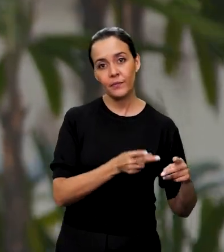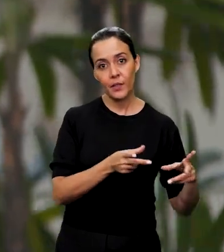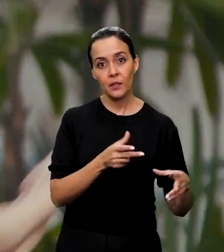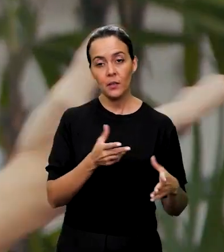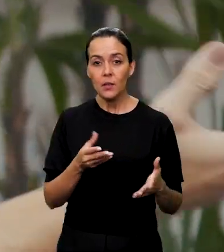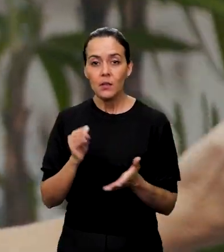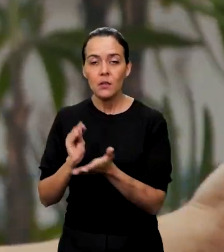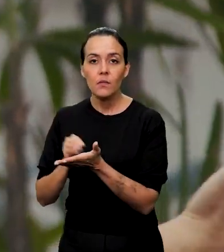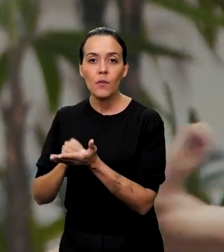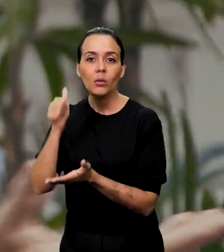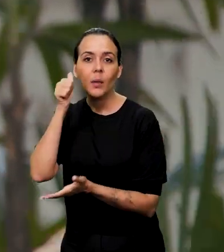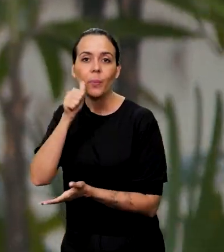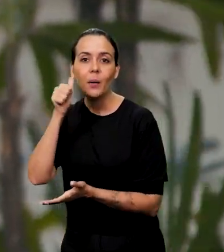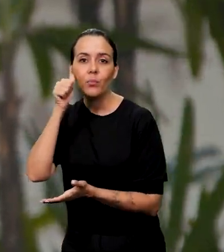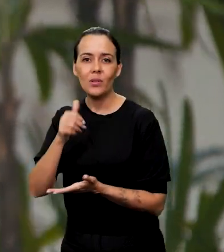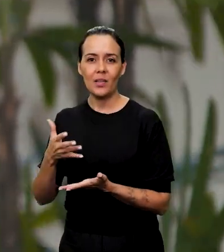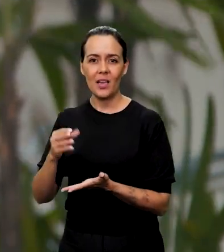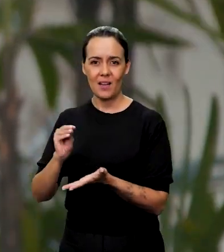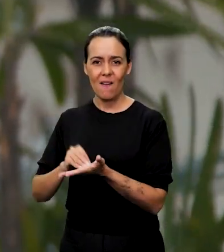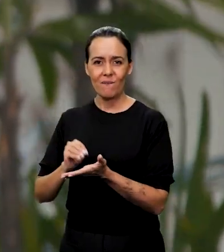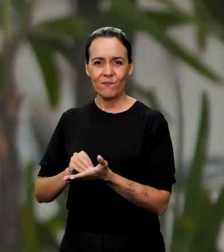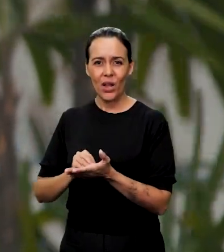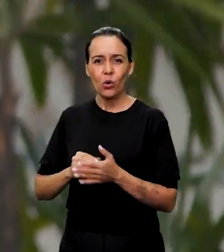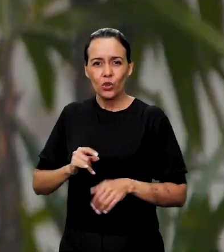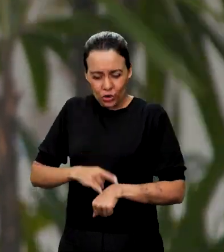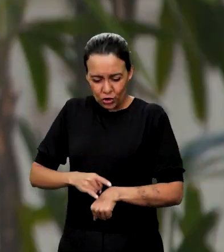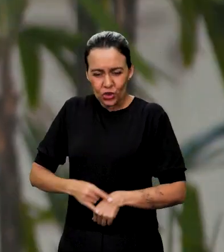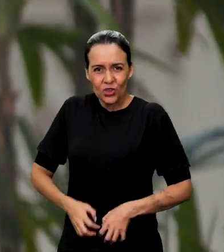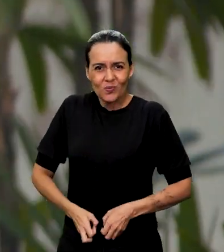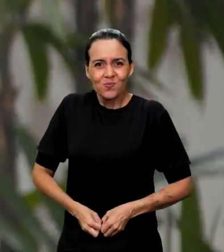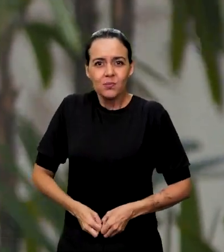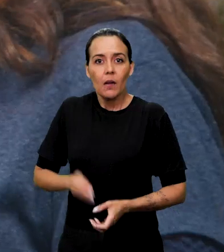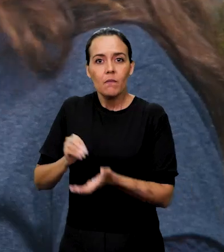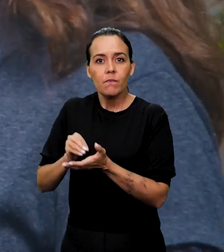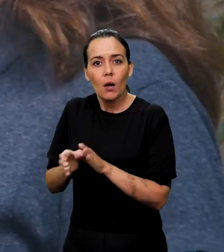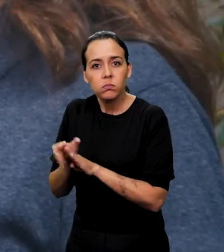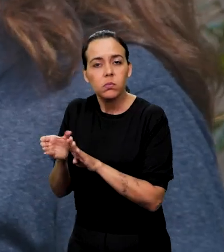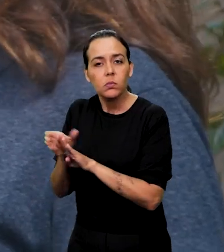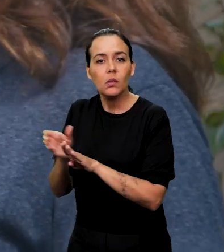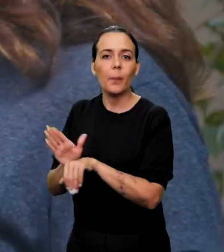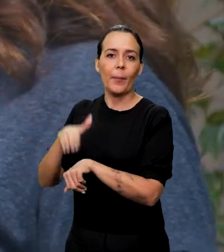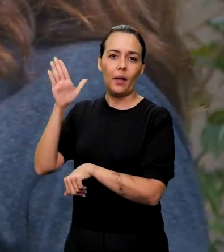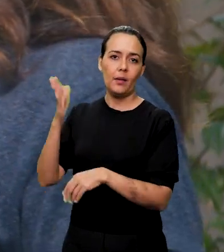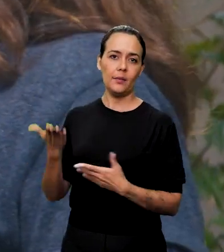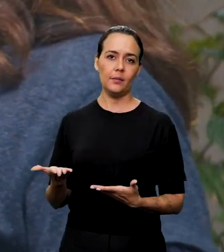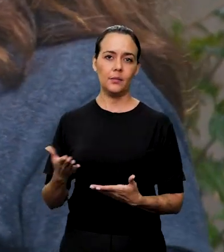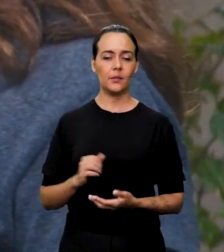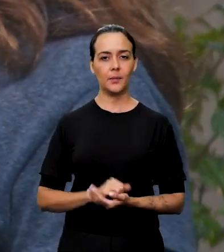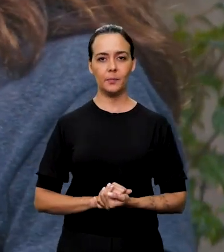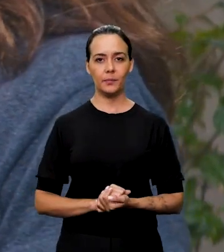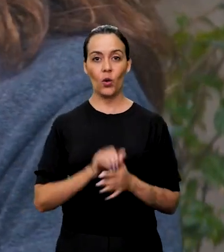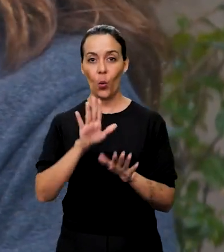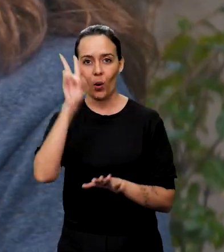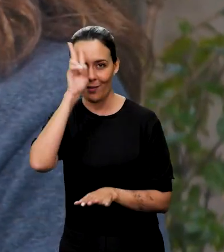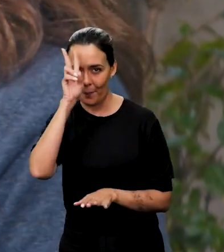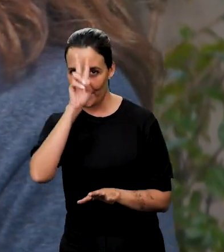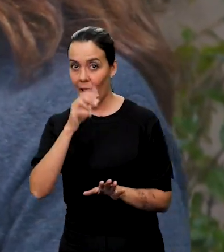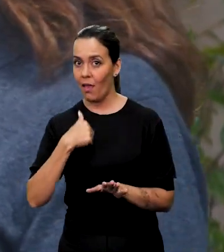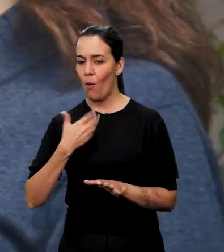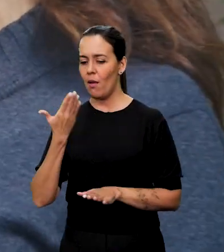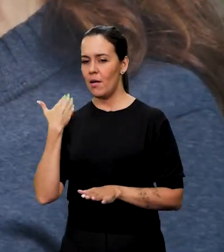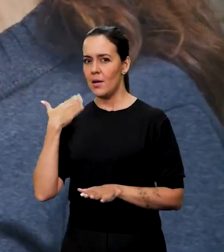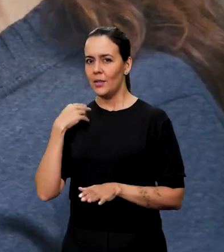saúde íntima, para infecções urinárias, para essas mudanças que ela tem na região íntima. Mas deixa eu lembrar uma coisa, que eu morria de